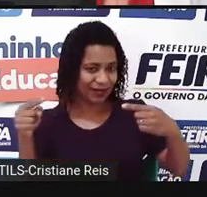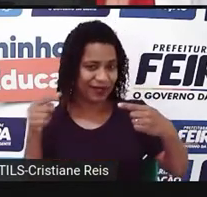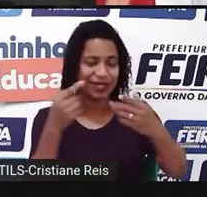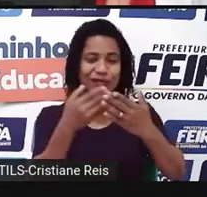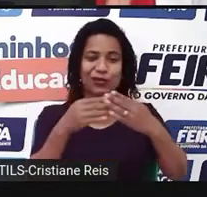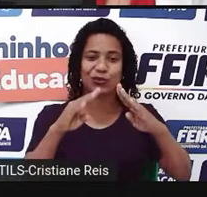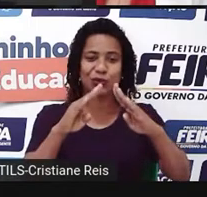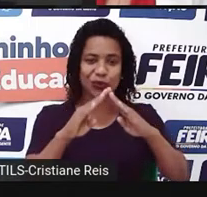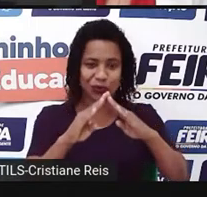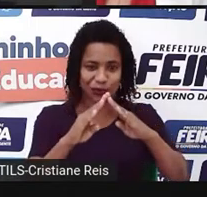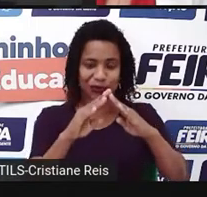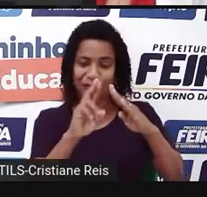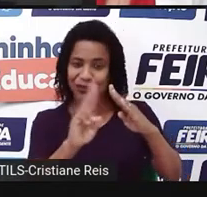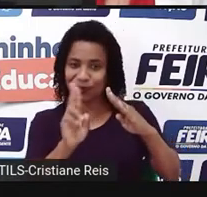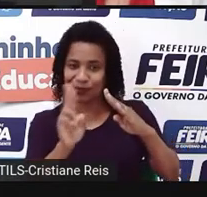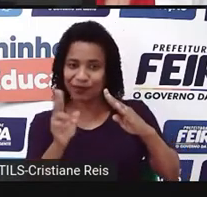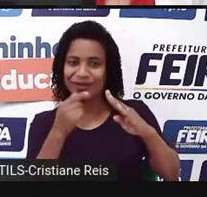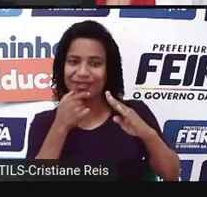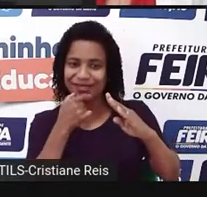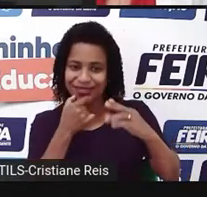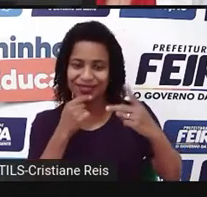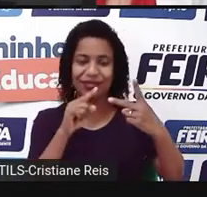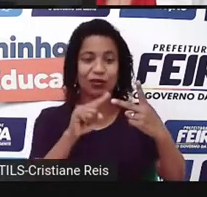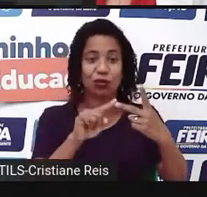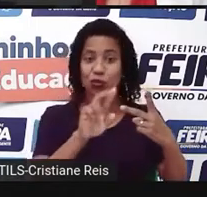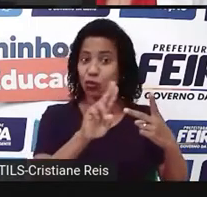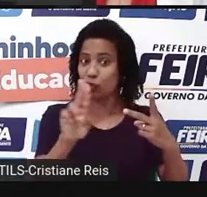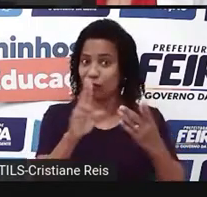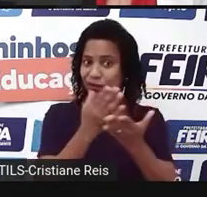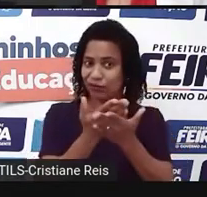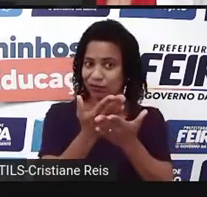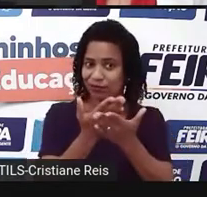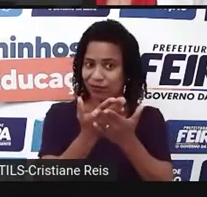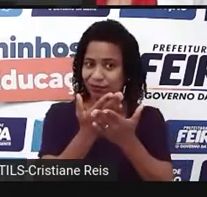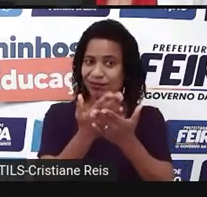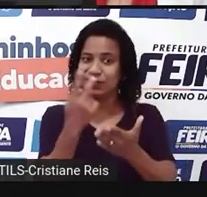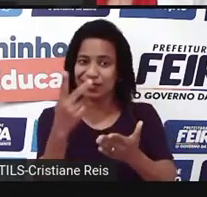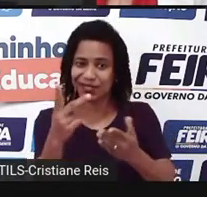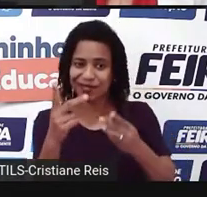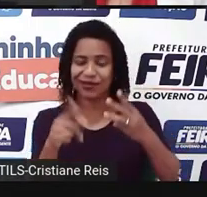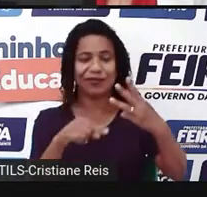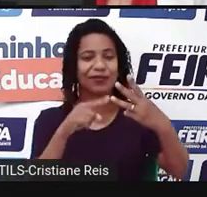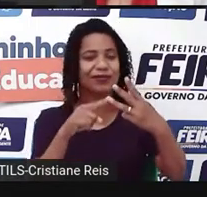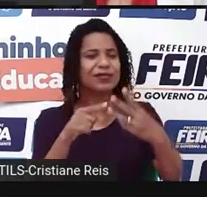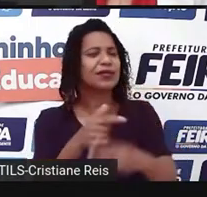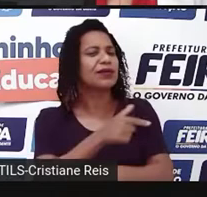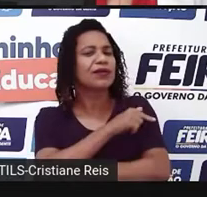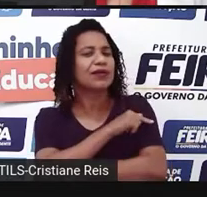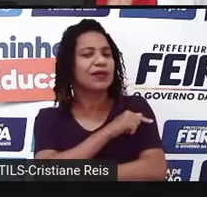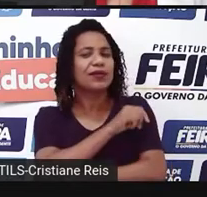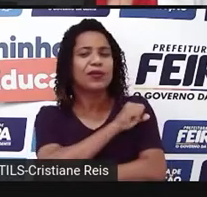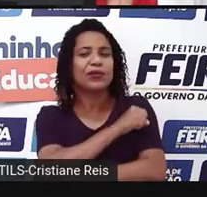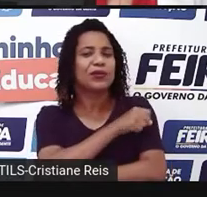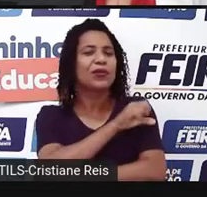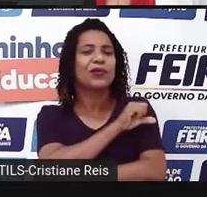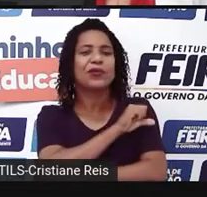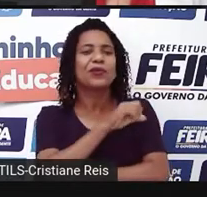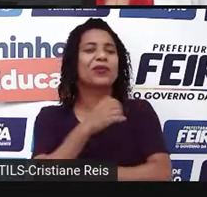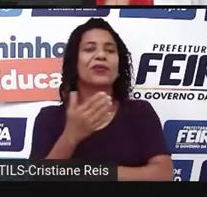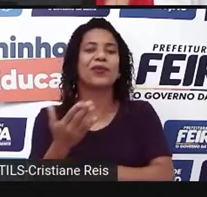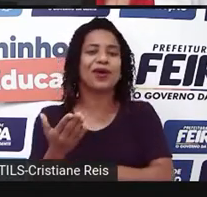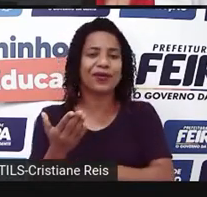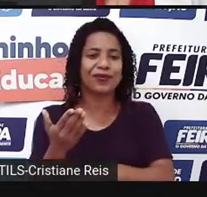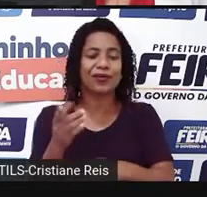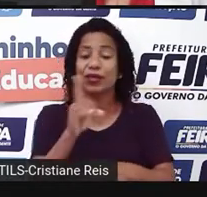você estuda, student, o seu nome, grade, a série que você estuda, date, a data de